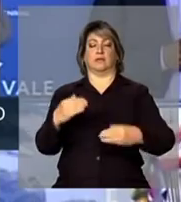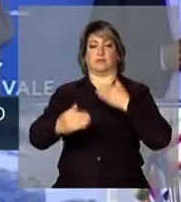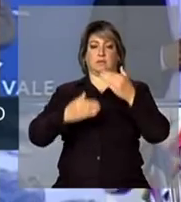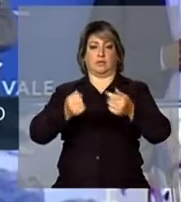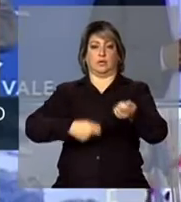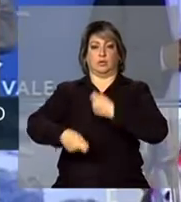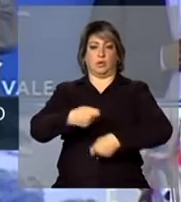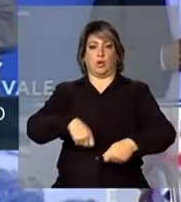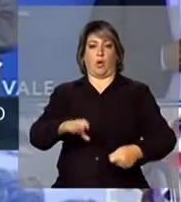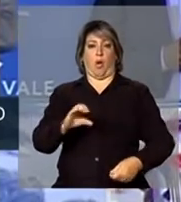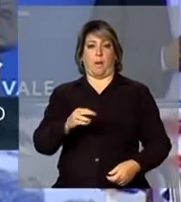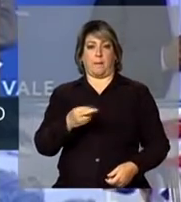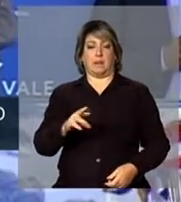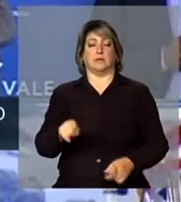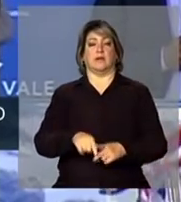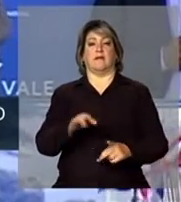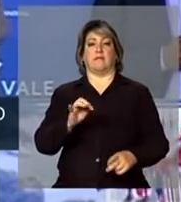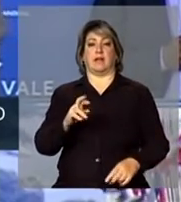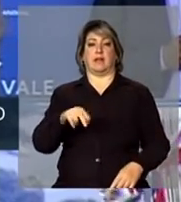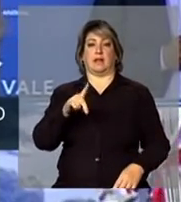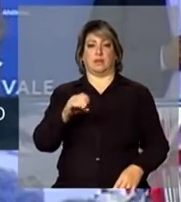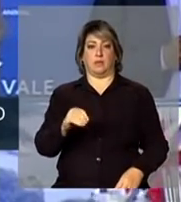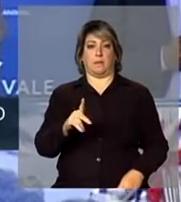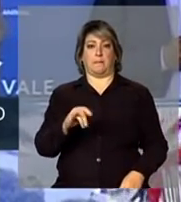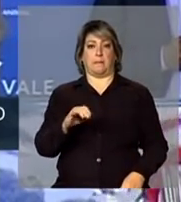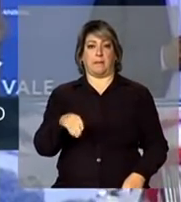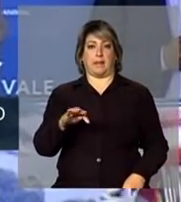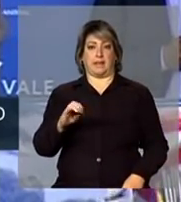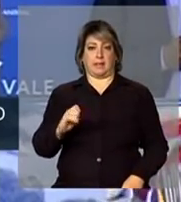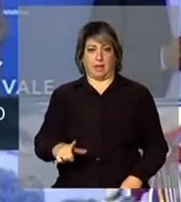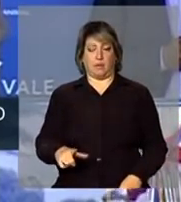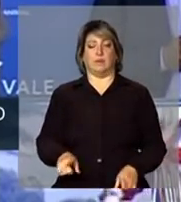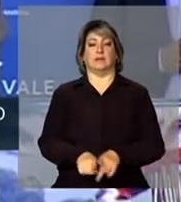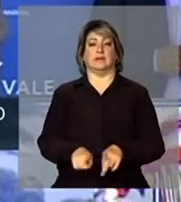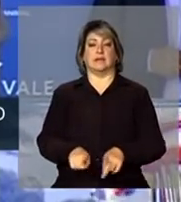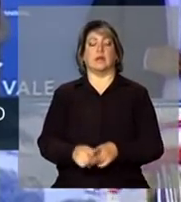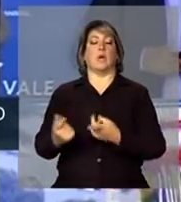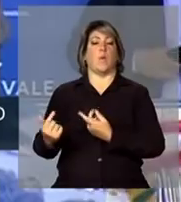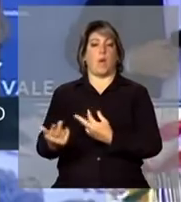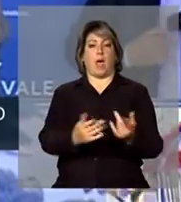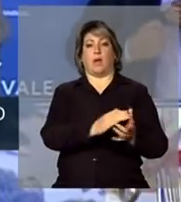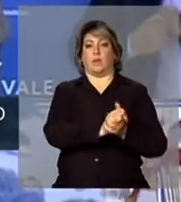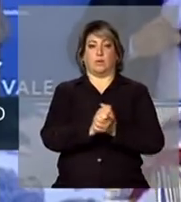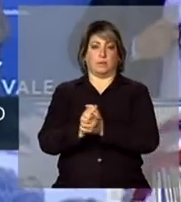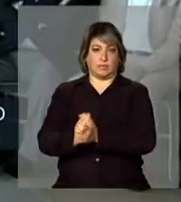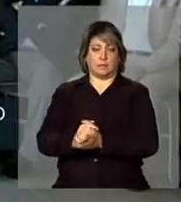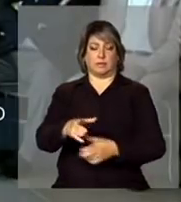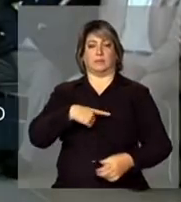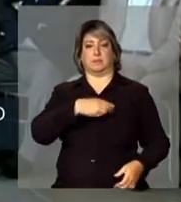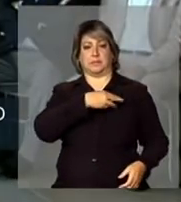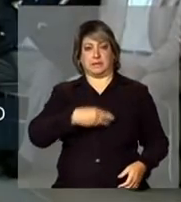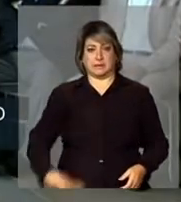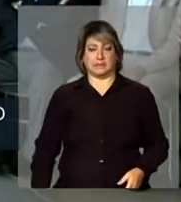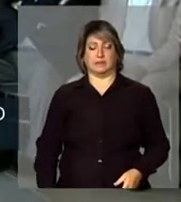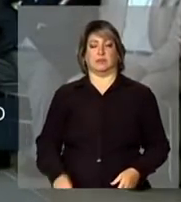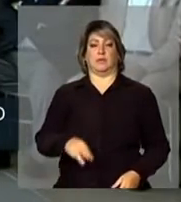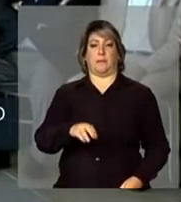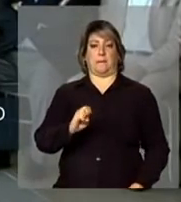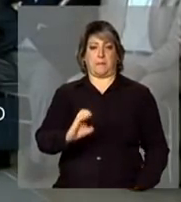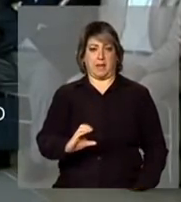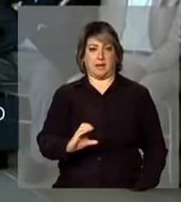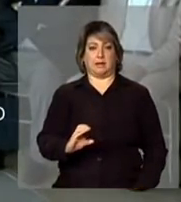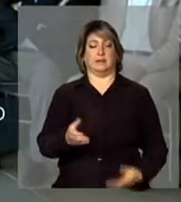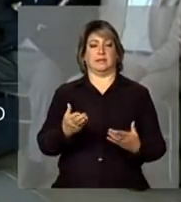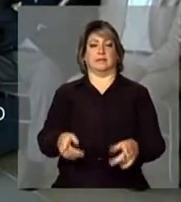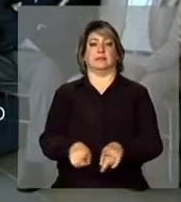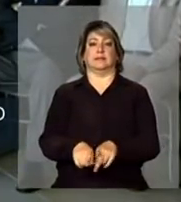Comércio, Fernando Pimentel. Saudar igualmente aos ministros de Estado da Educação, Aloísio